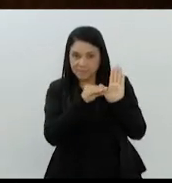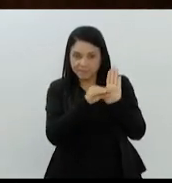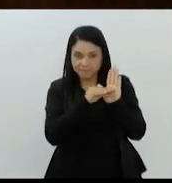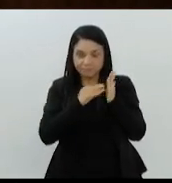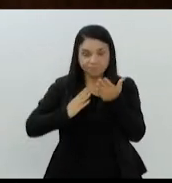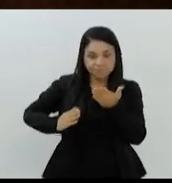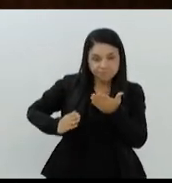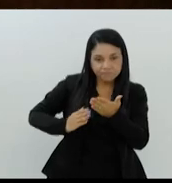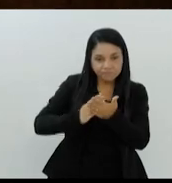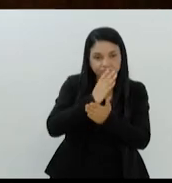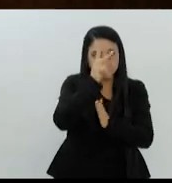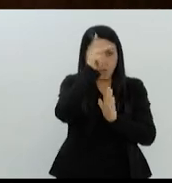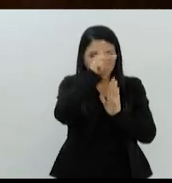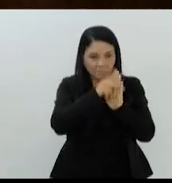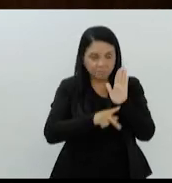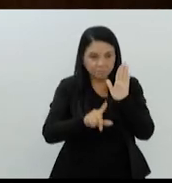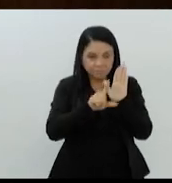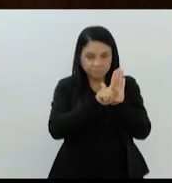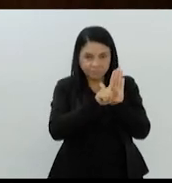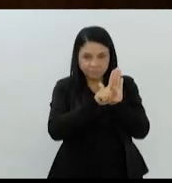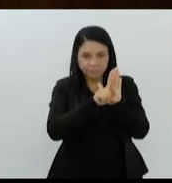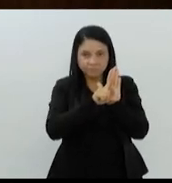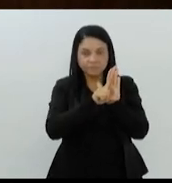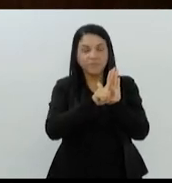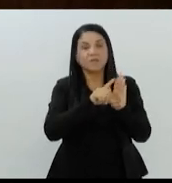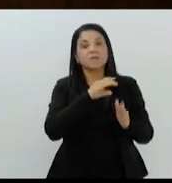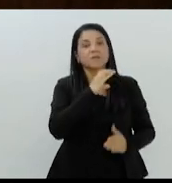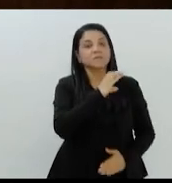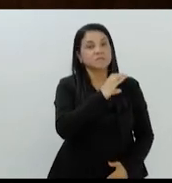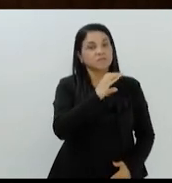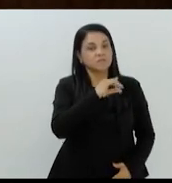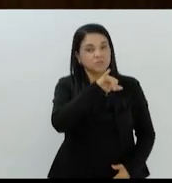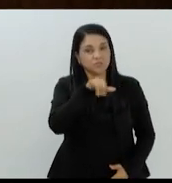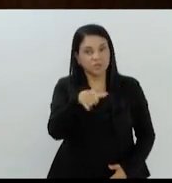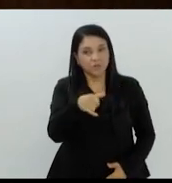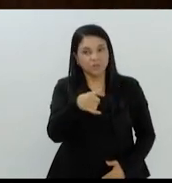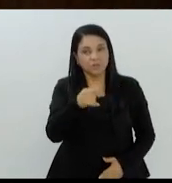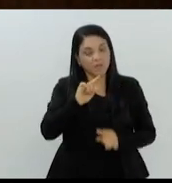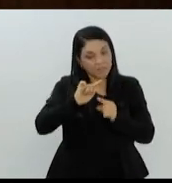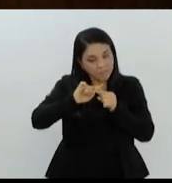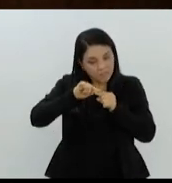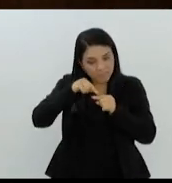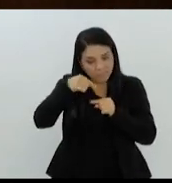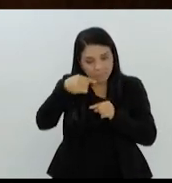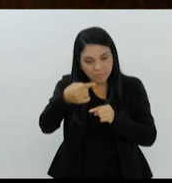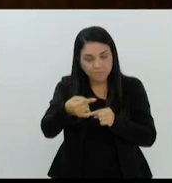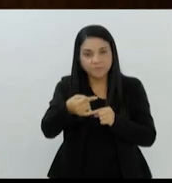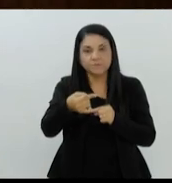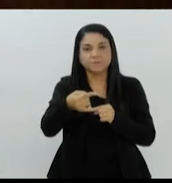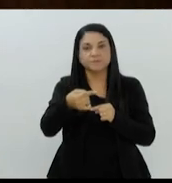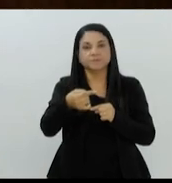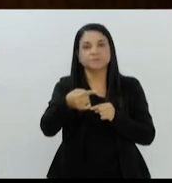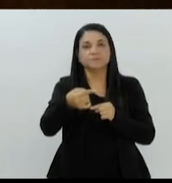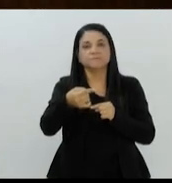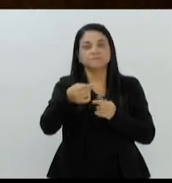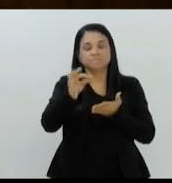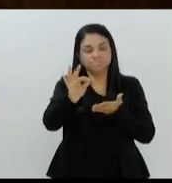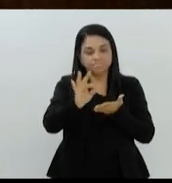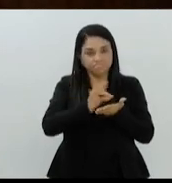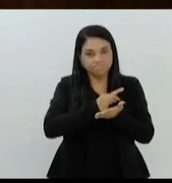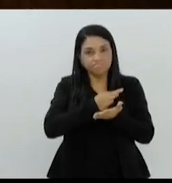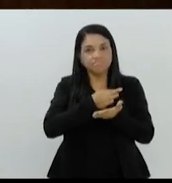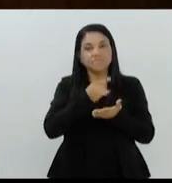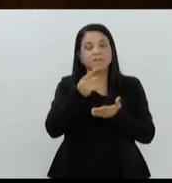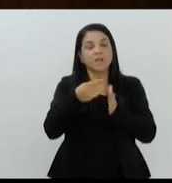o projeto como proposto pela CCJ e, posteriormente, depois da sanção,